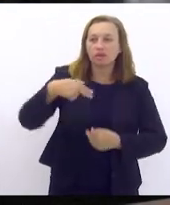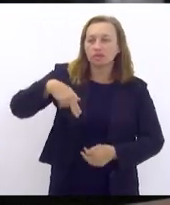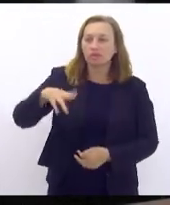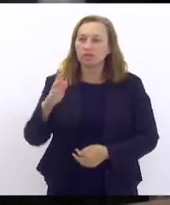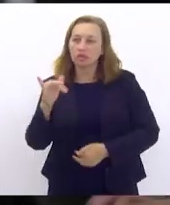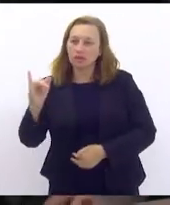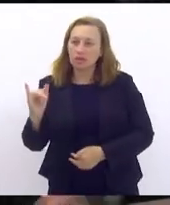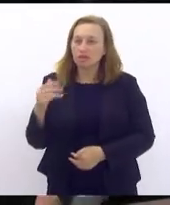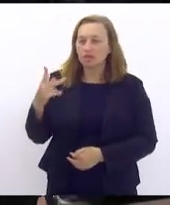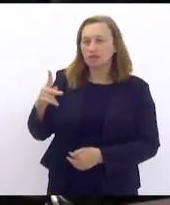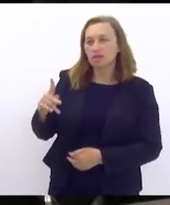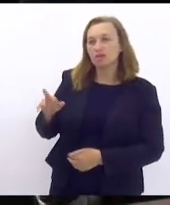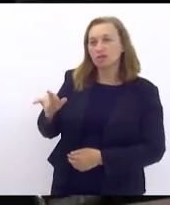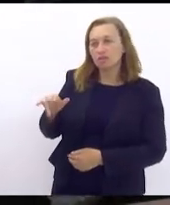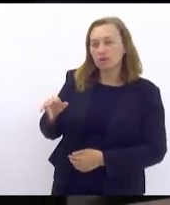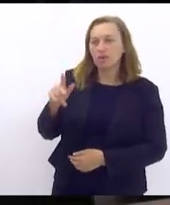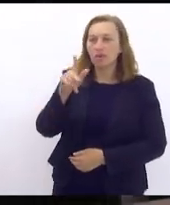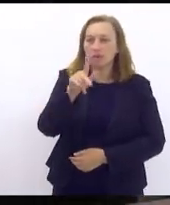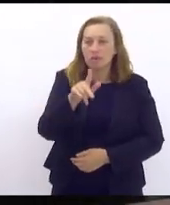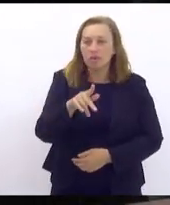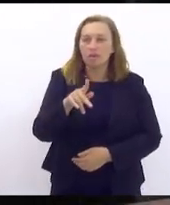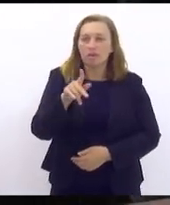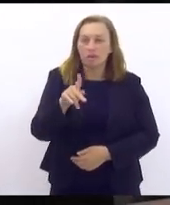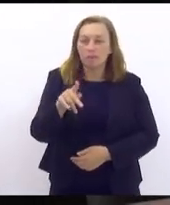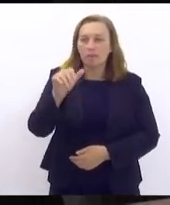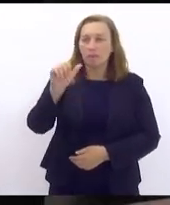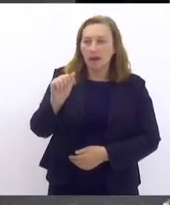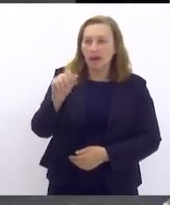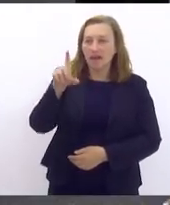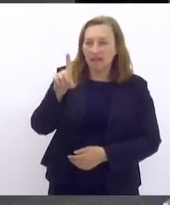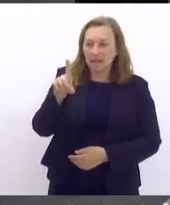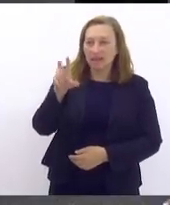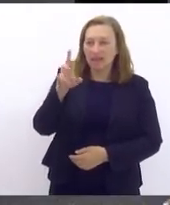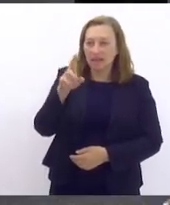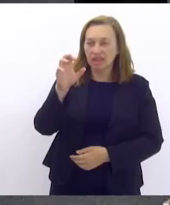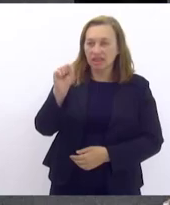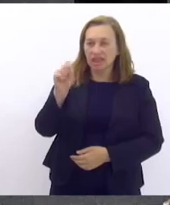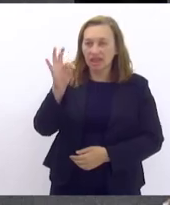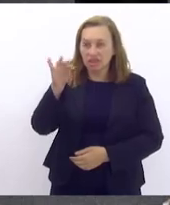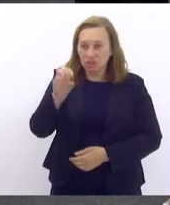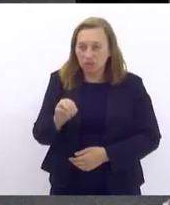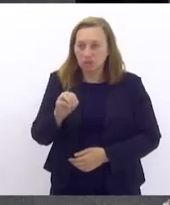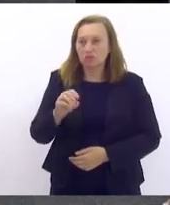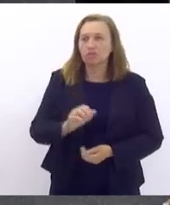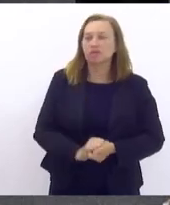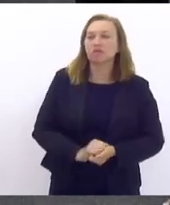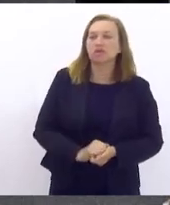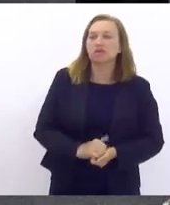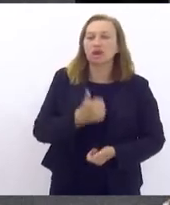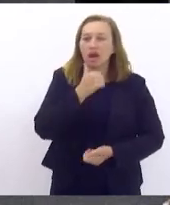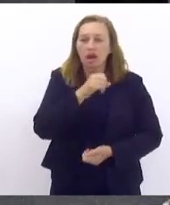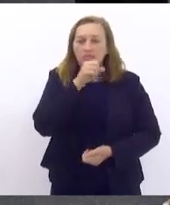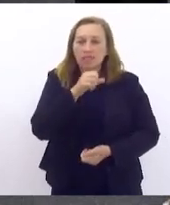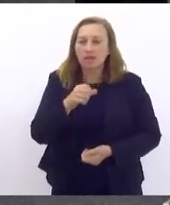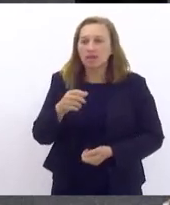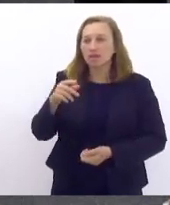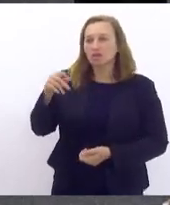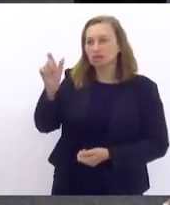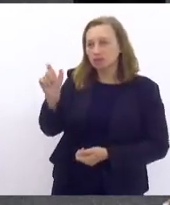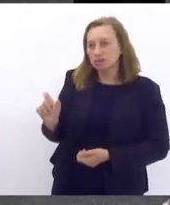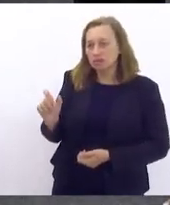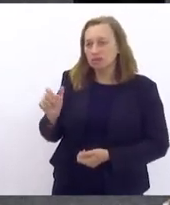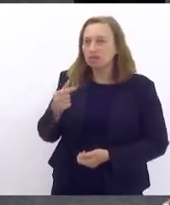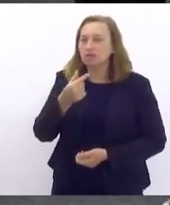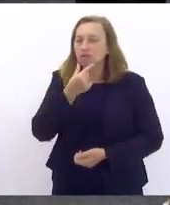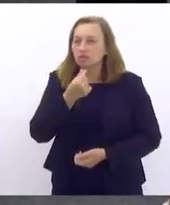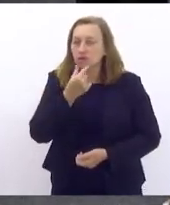irmão, seu padrasto, oficial da Polícia Militar, a Tayana, mãe do Gui, ao Gui, ao deputado Fred Pacheco,